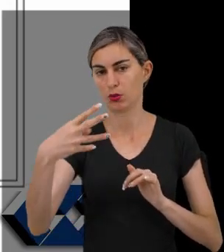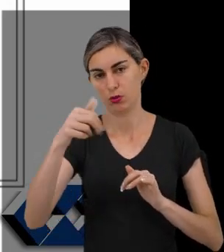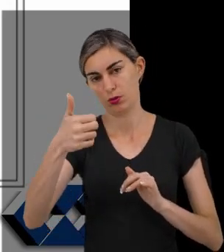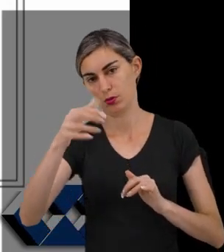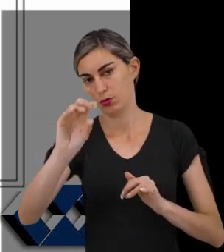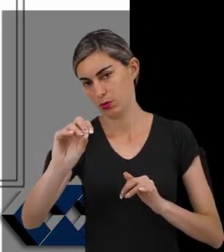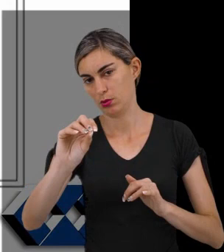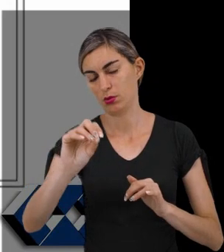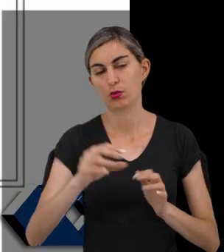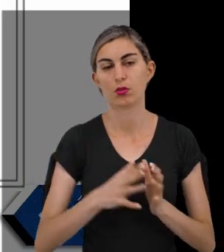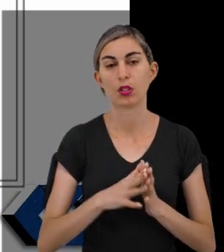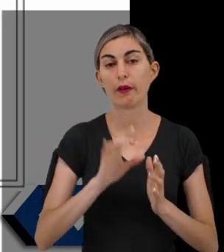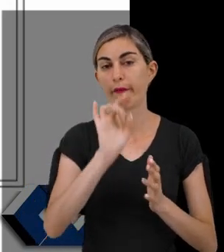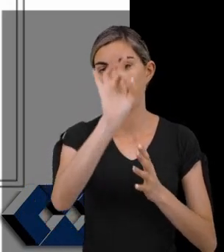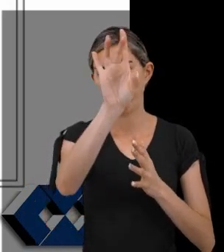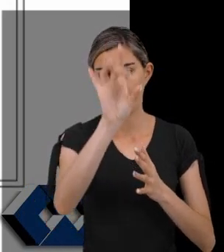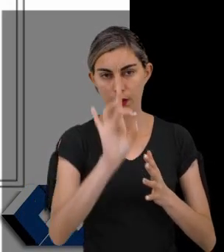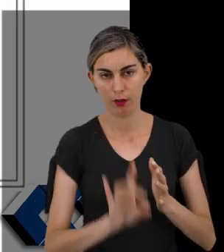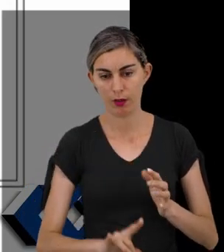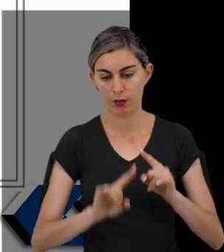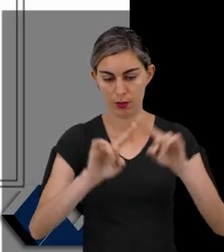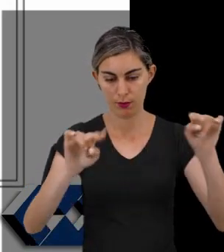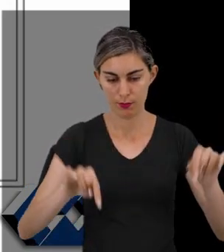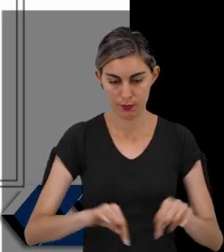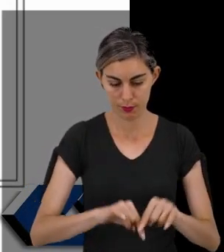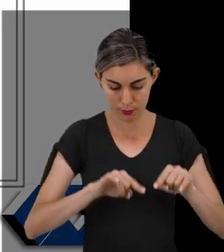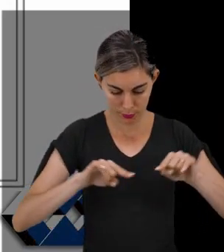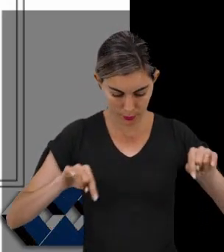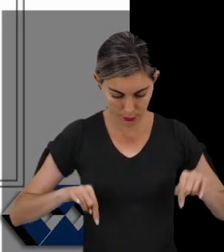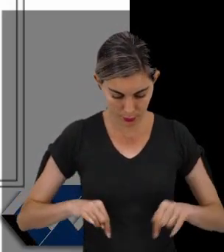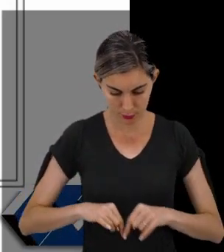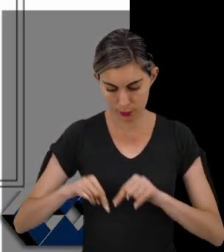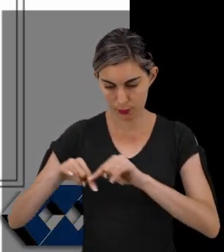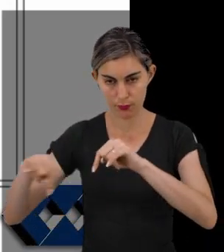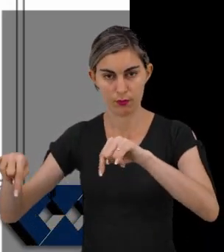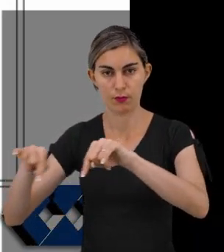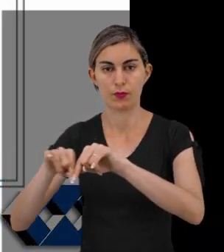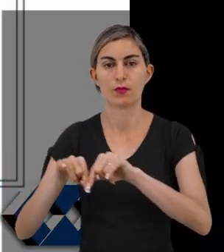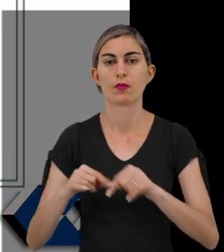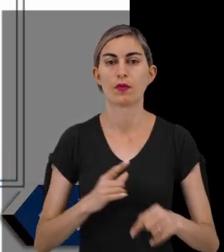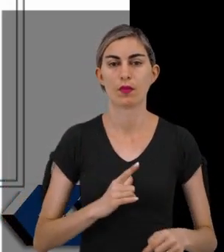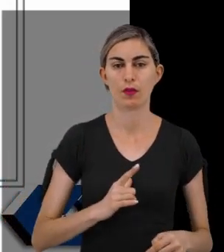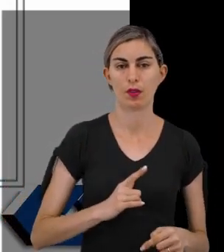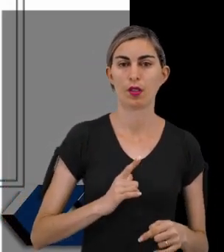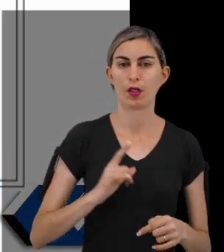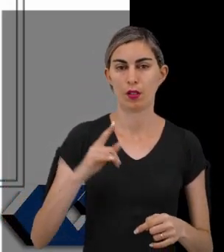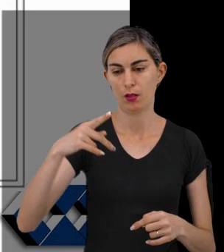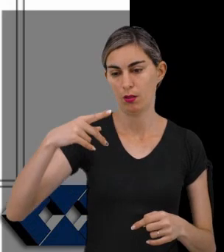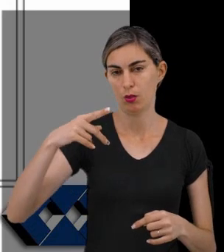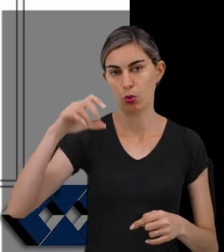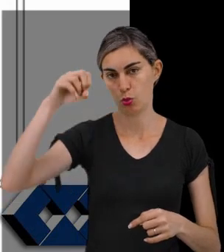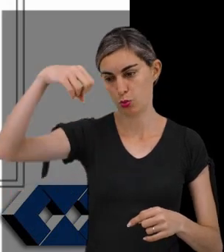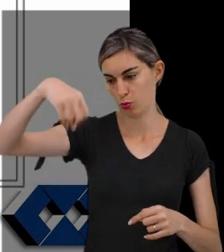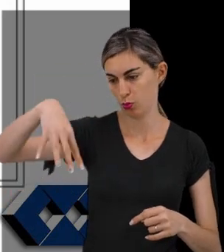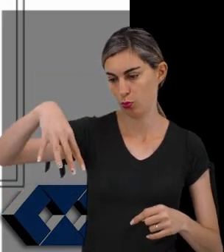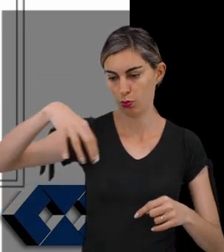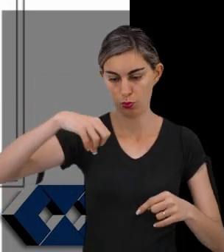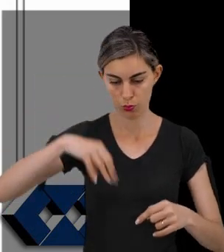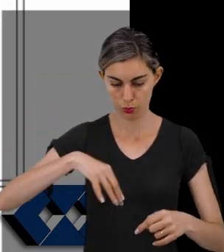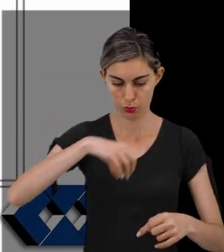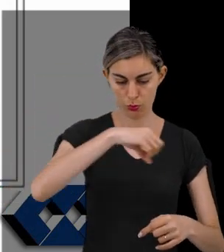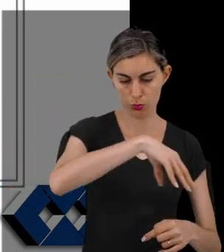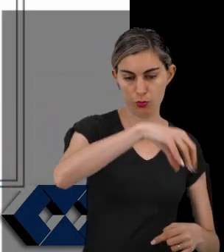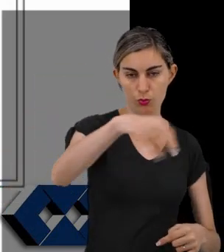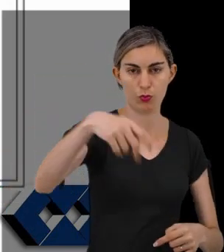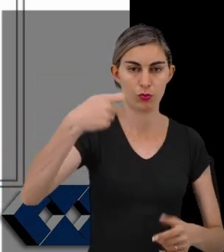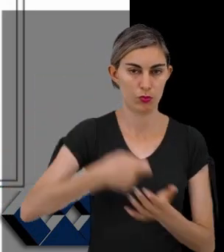5410. Então, cada ambiente aqui ele vai receber um ponto de luz, né, obrigatoriamente um ponto